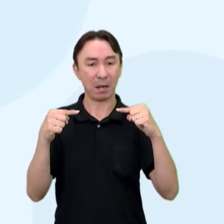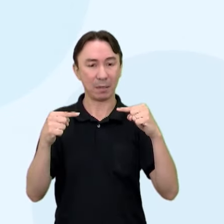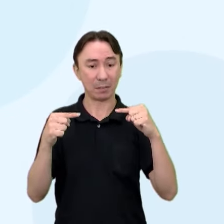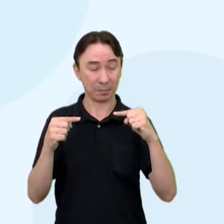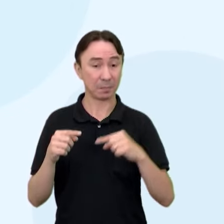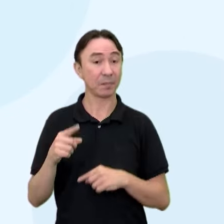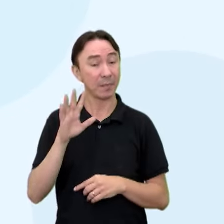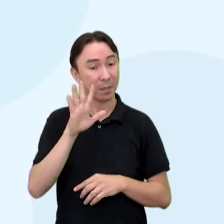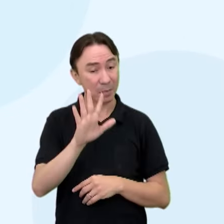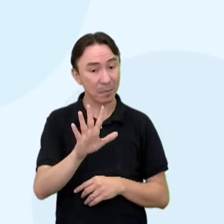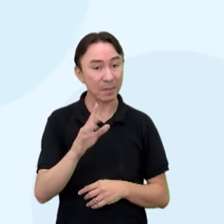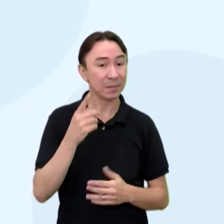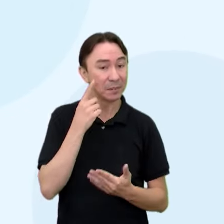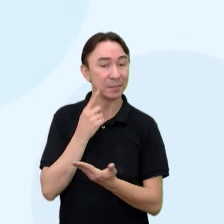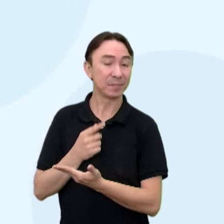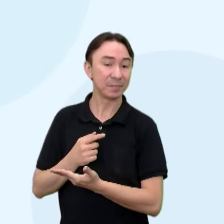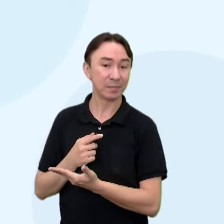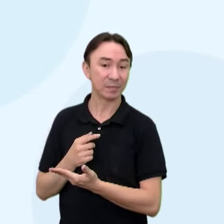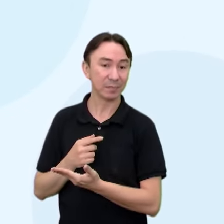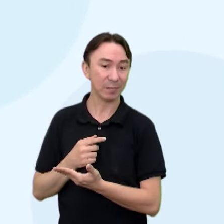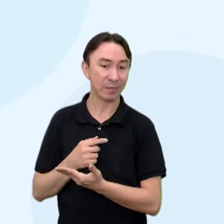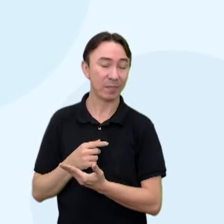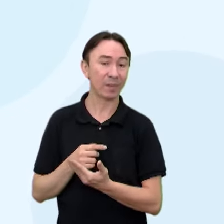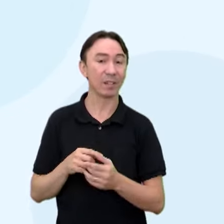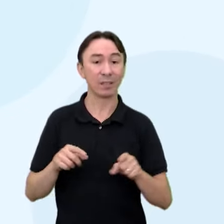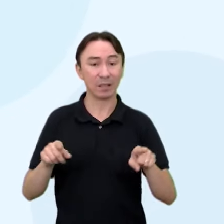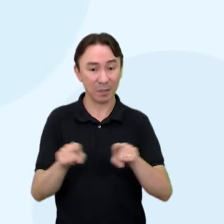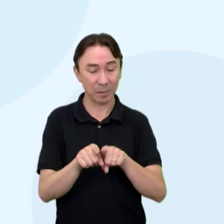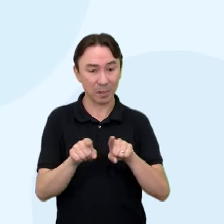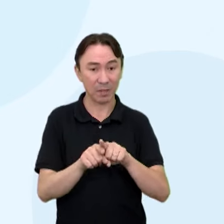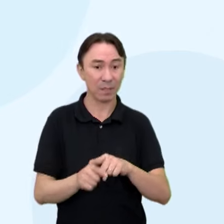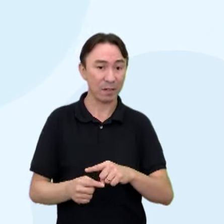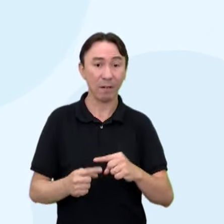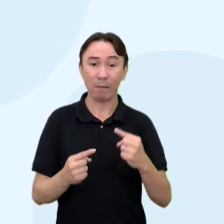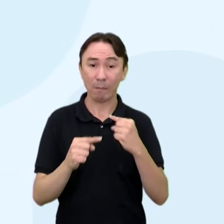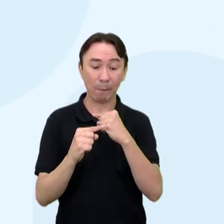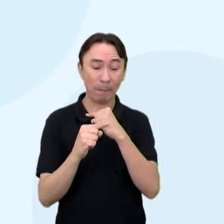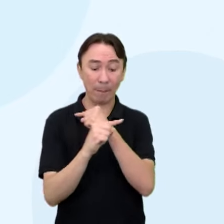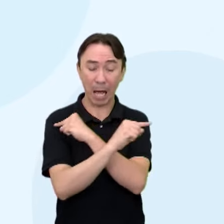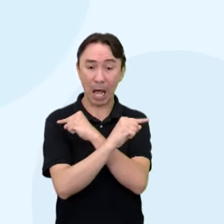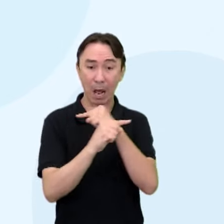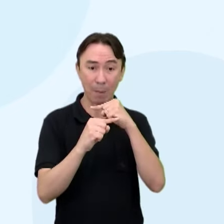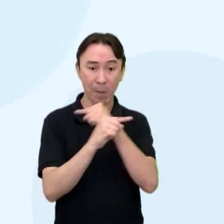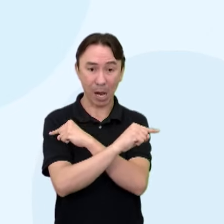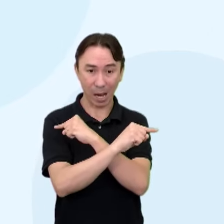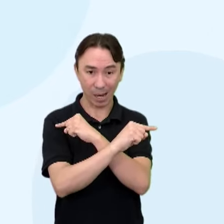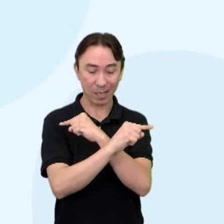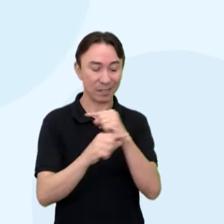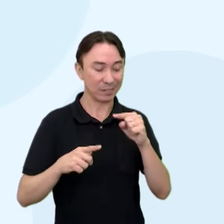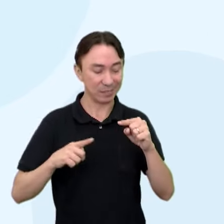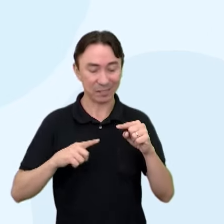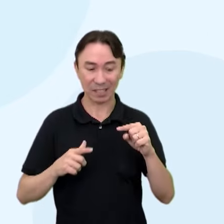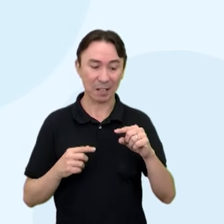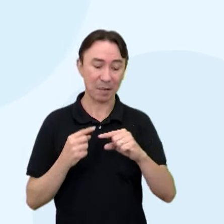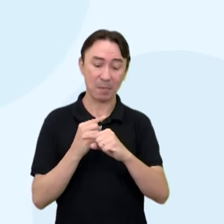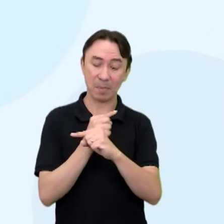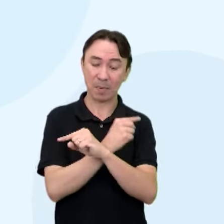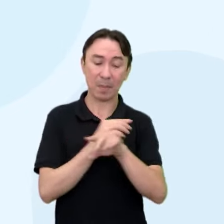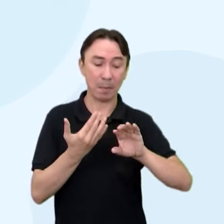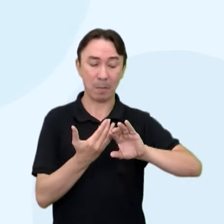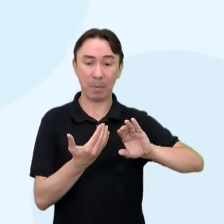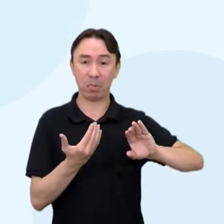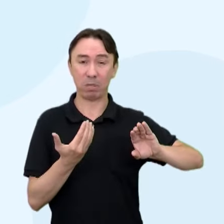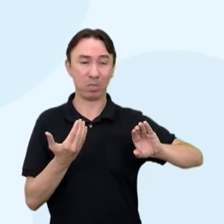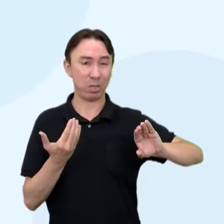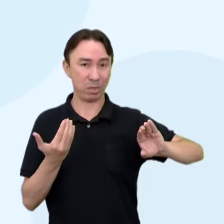aí. Agora, afastamento aí, né, é o processo de divergência, que é aquele quando as duas placas se afastam, né? E dá um outro